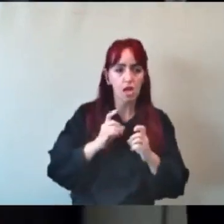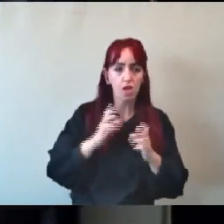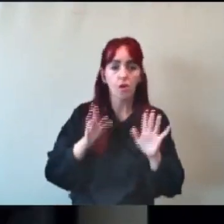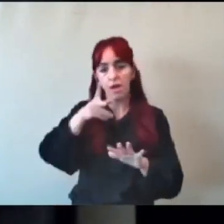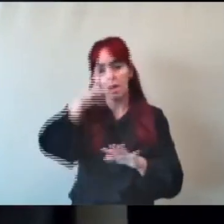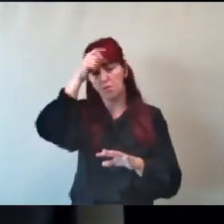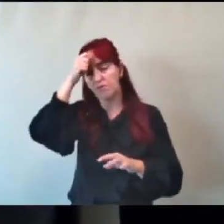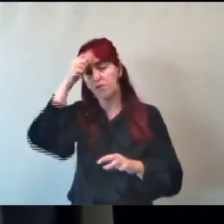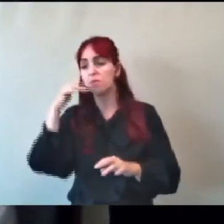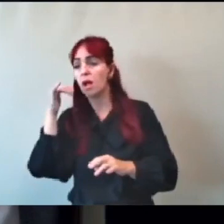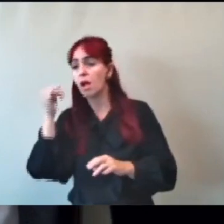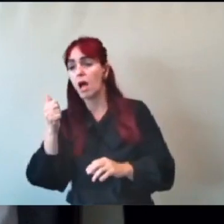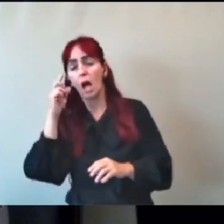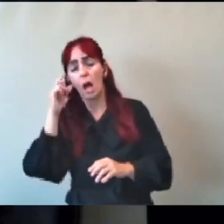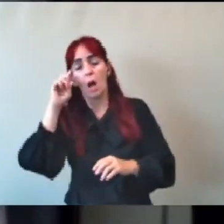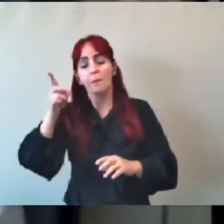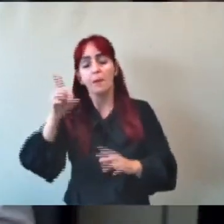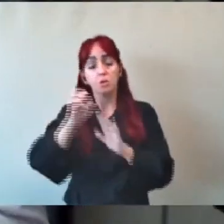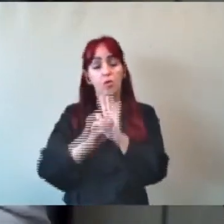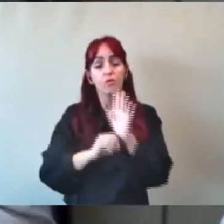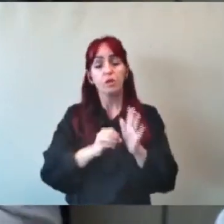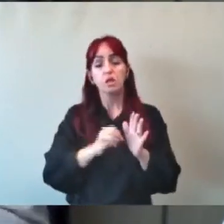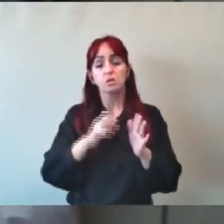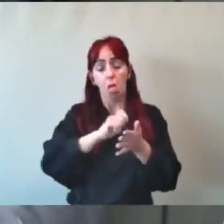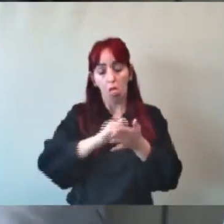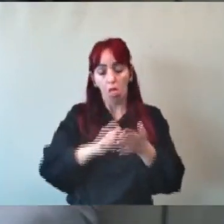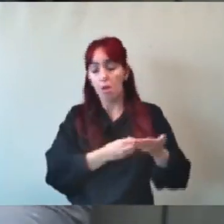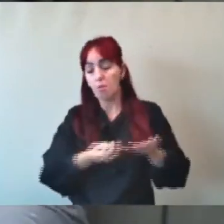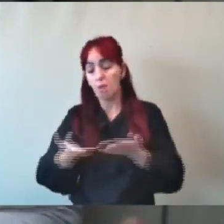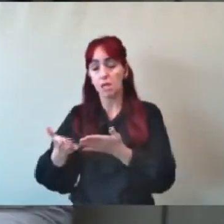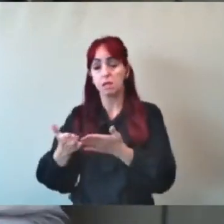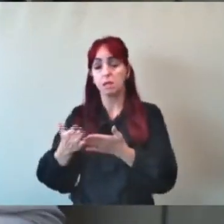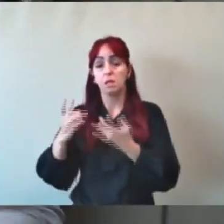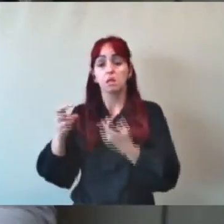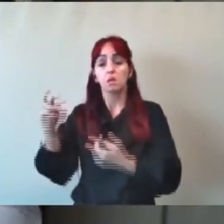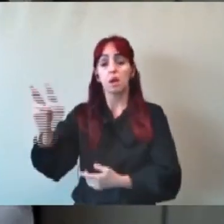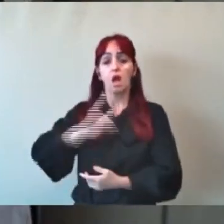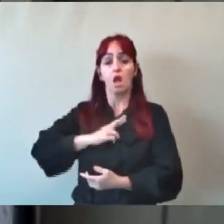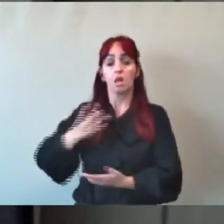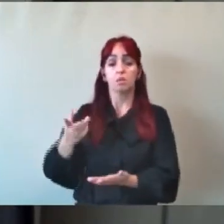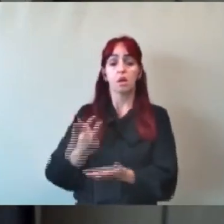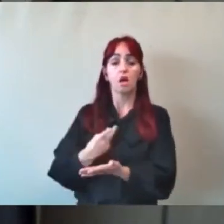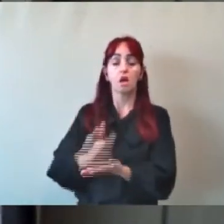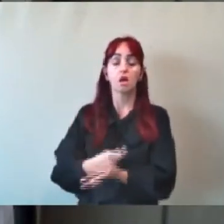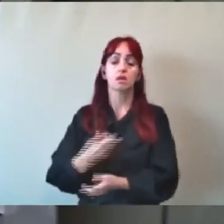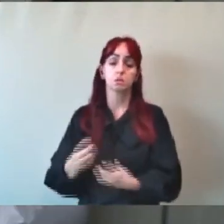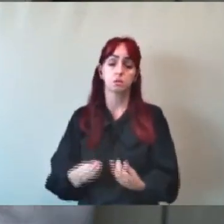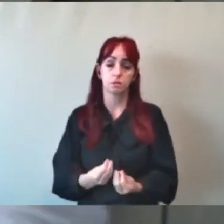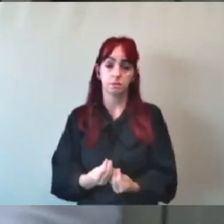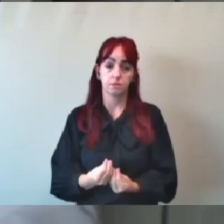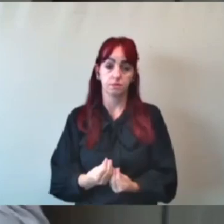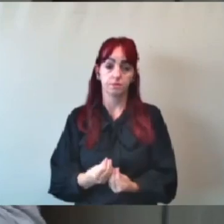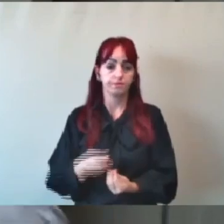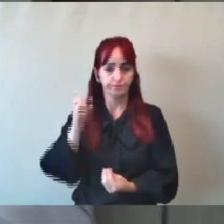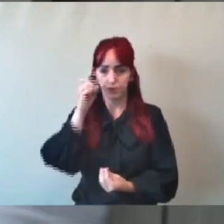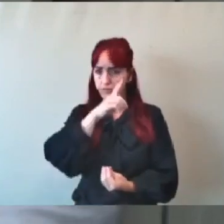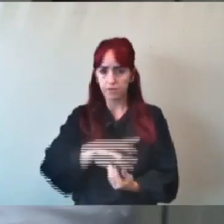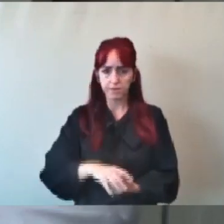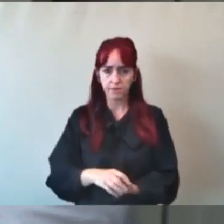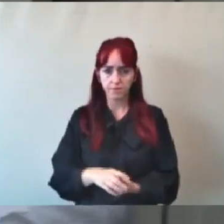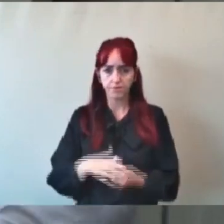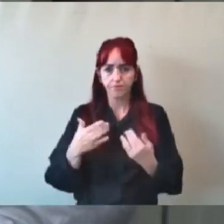ofício. Aí você manda. Aí não que vem a resposta, não vem o que você perguntou, não. É difícil isso, então dá uma sensação ruim quando a